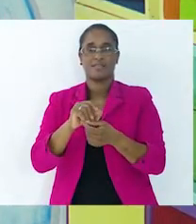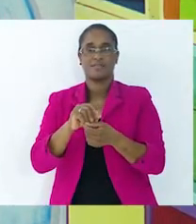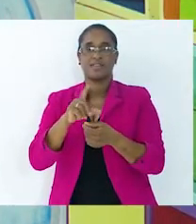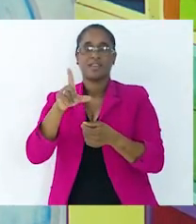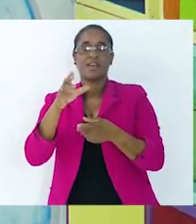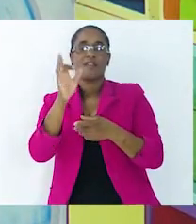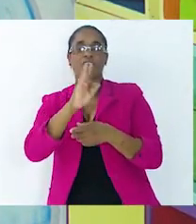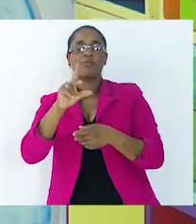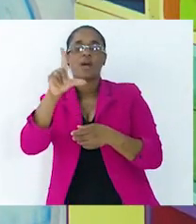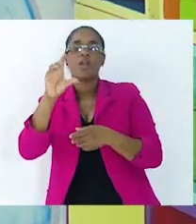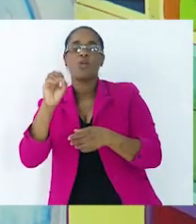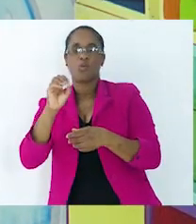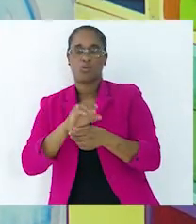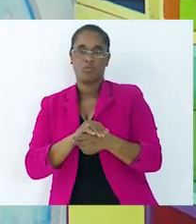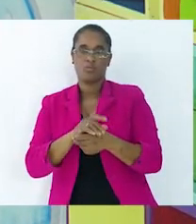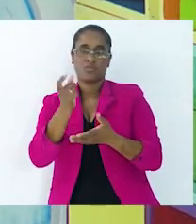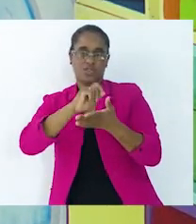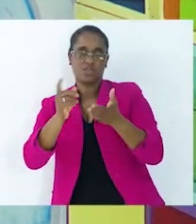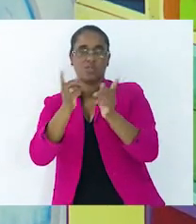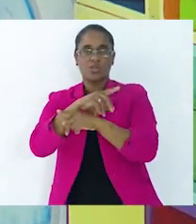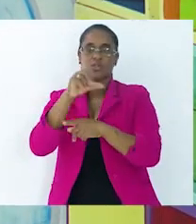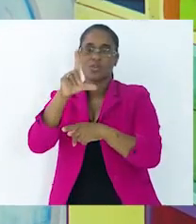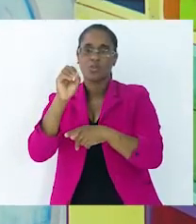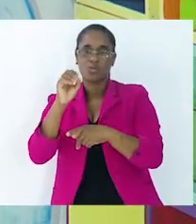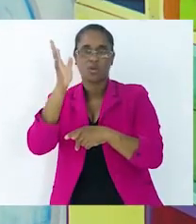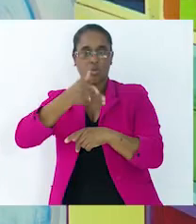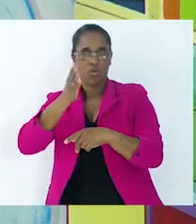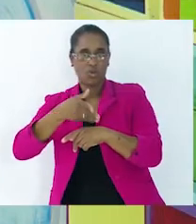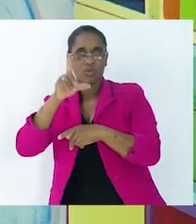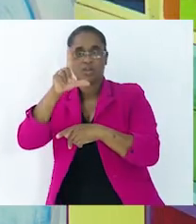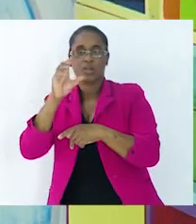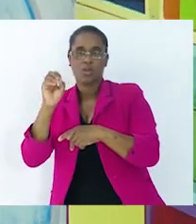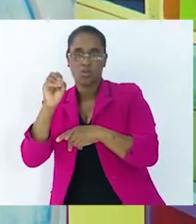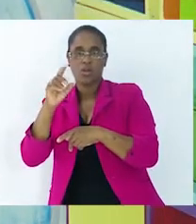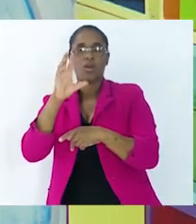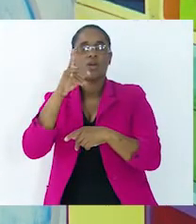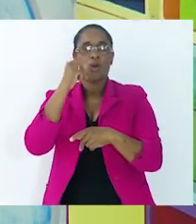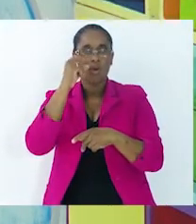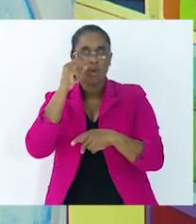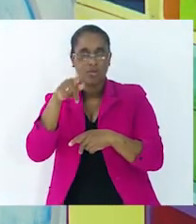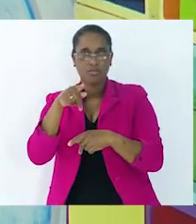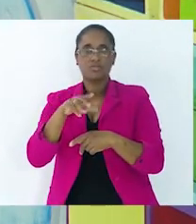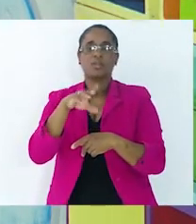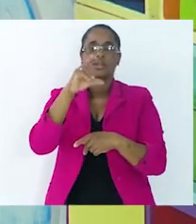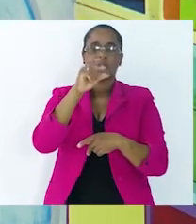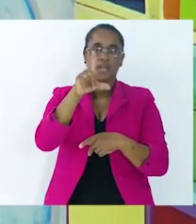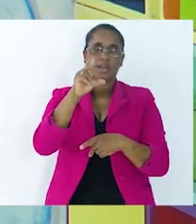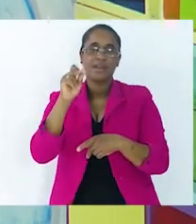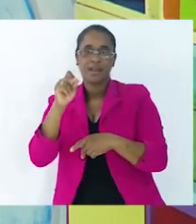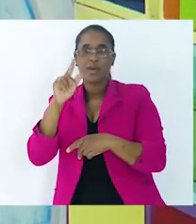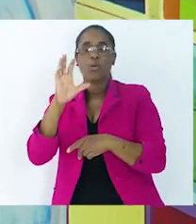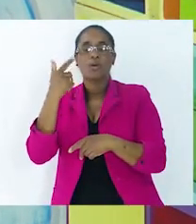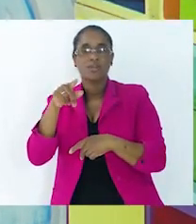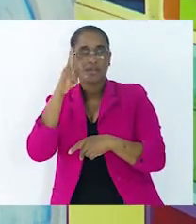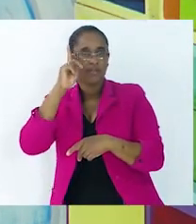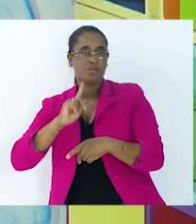Lu, quando tu tens o masculino, a, quando tu tens o feminino, e